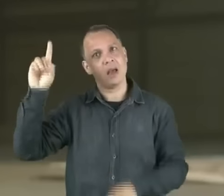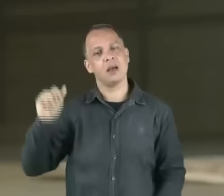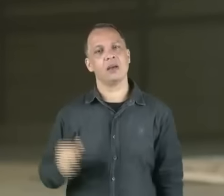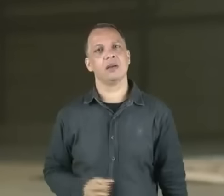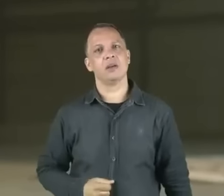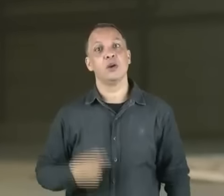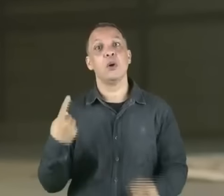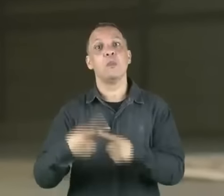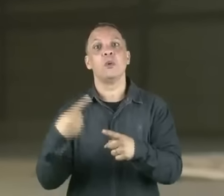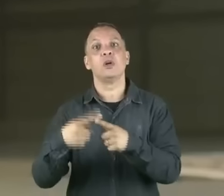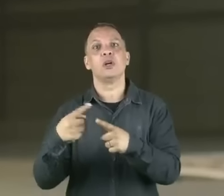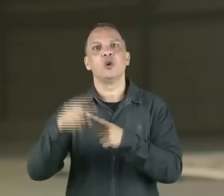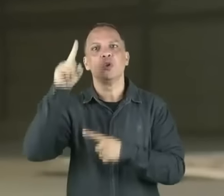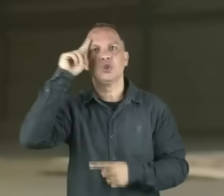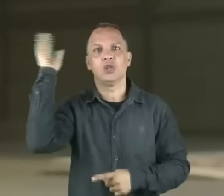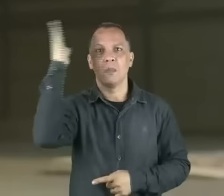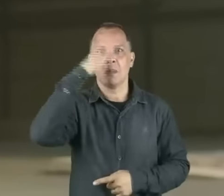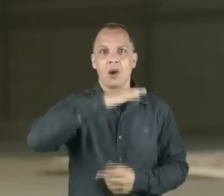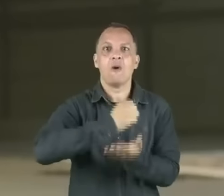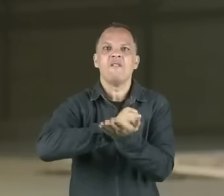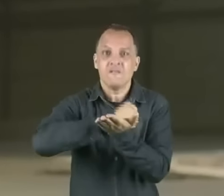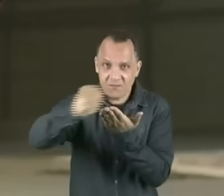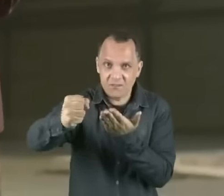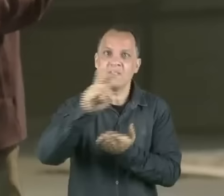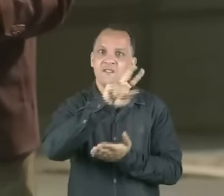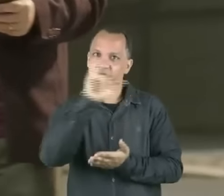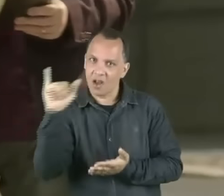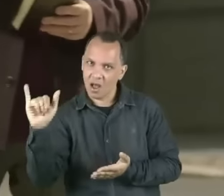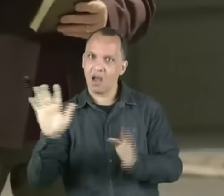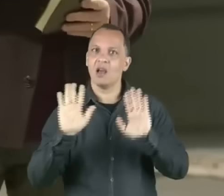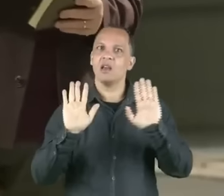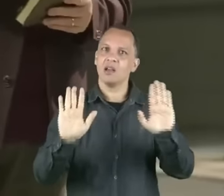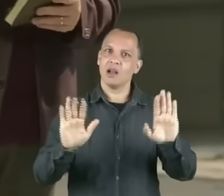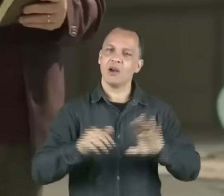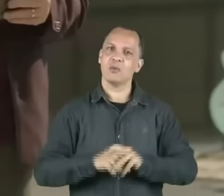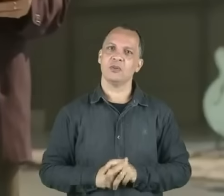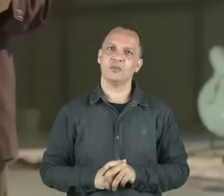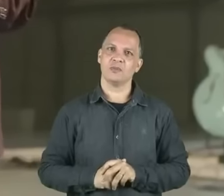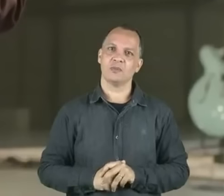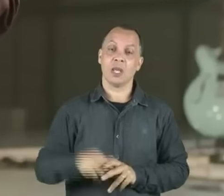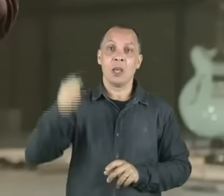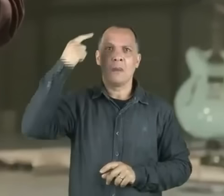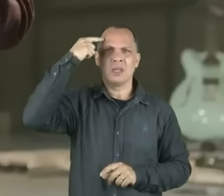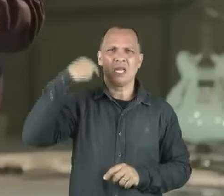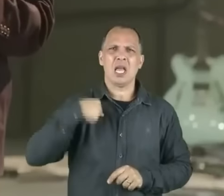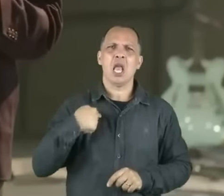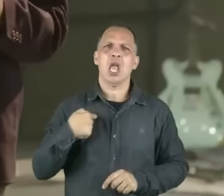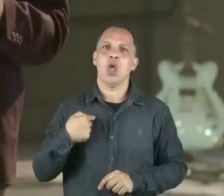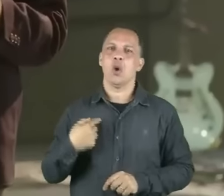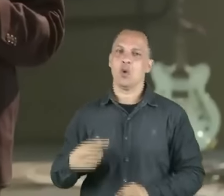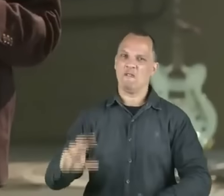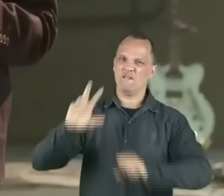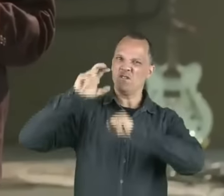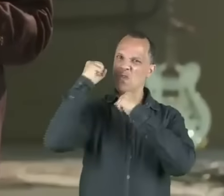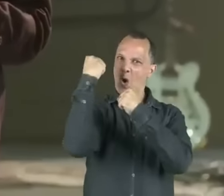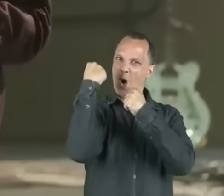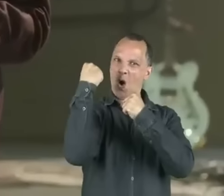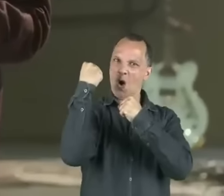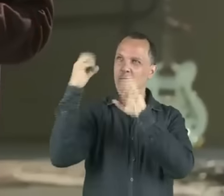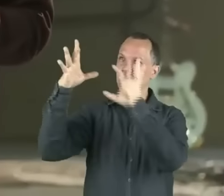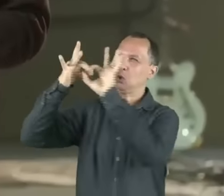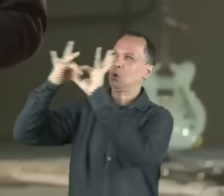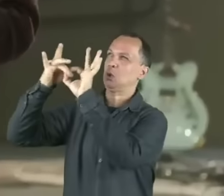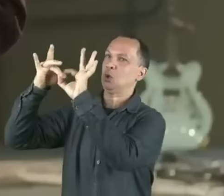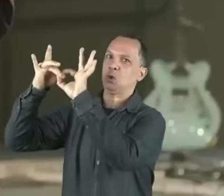e o dia mal passa e não é você quem sustenta a sua relação com Deus Ah